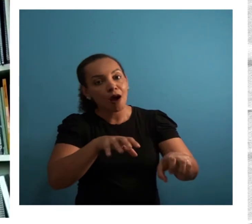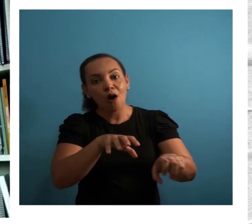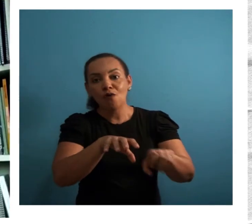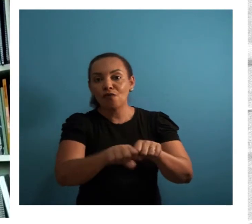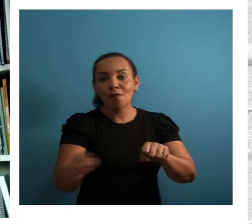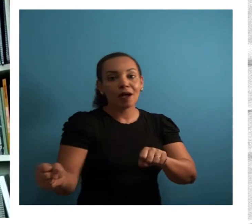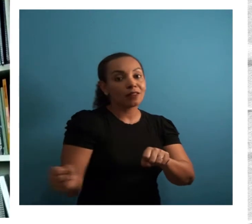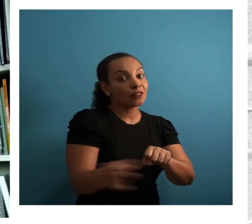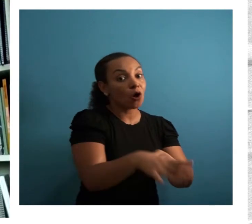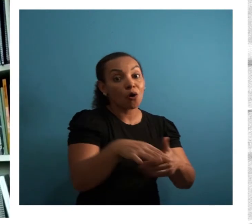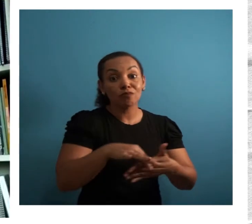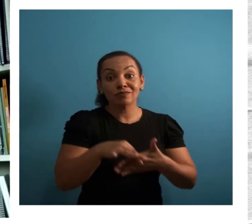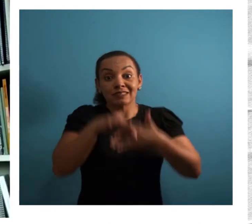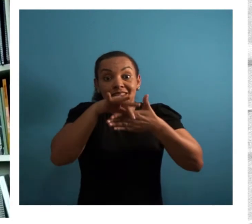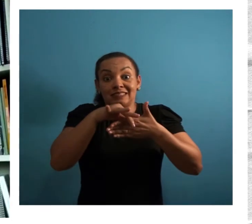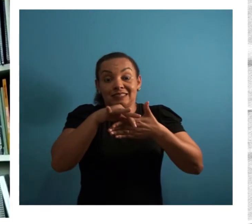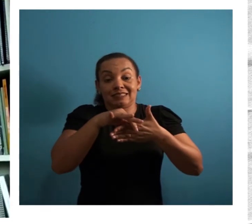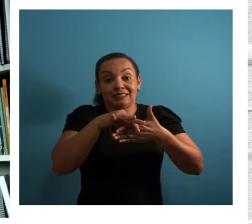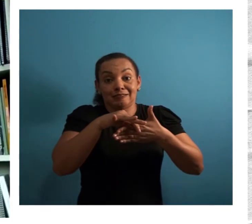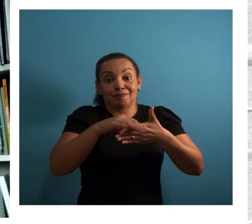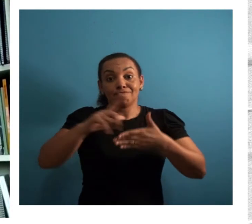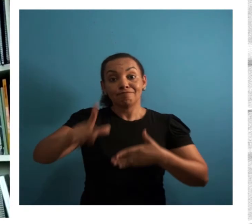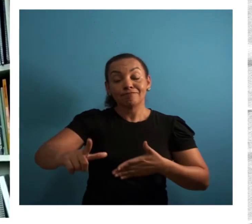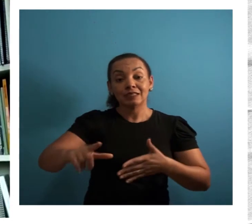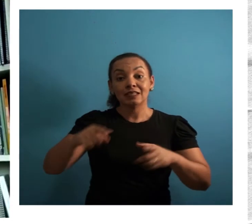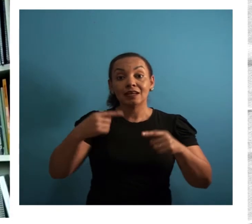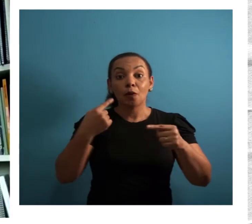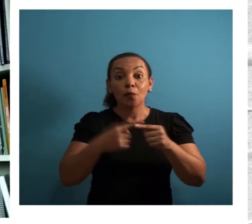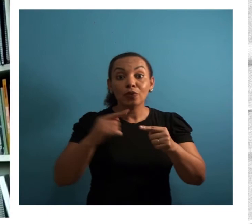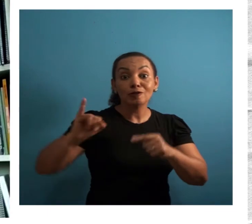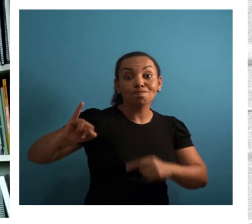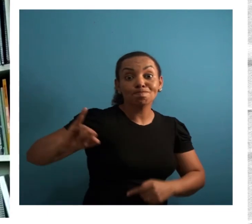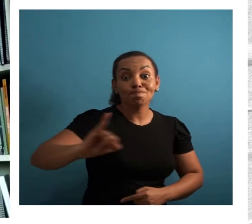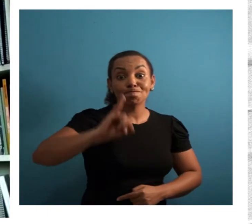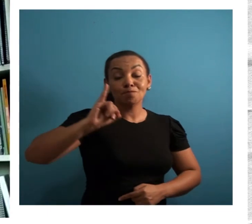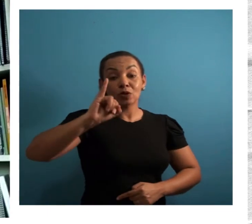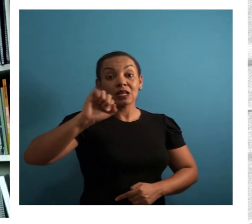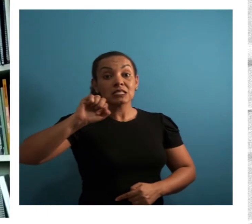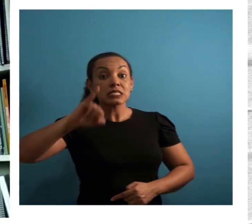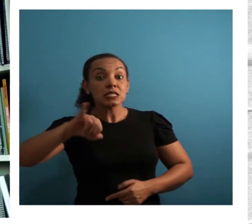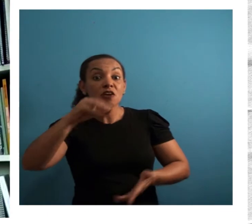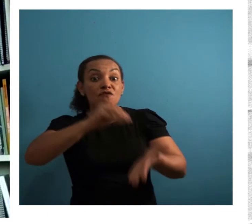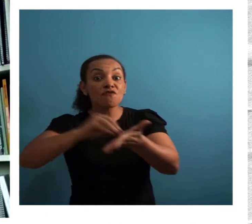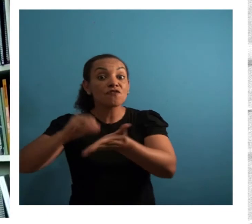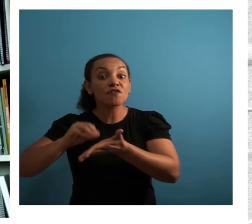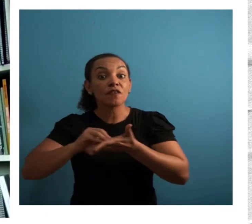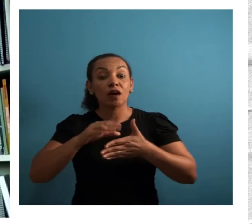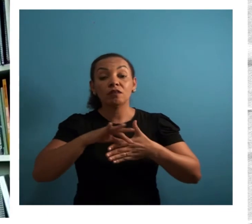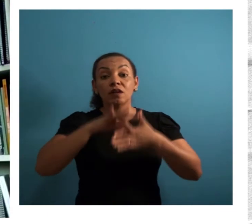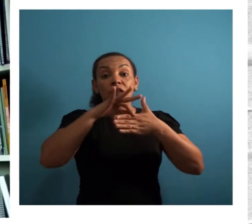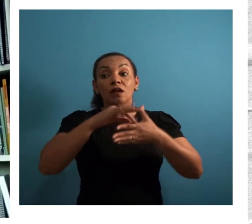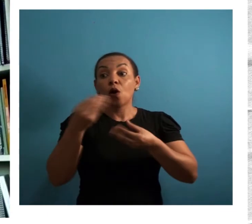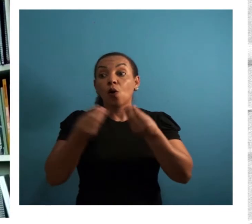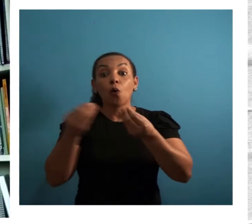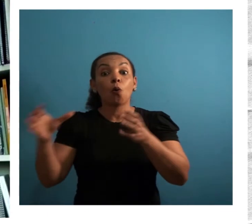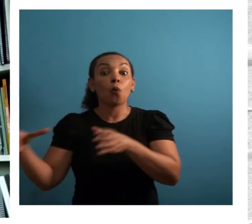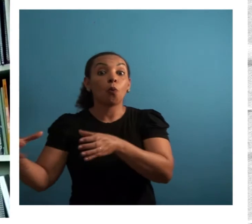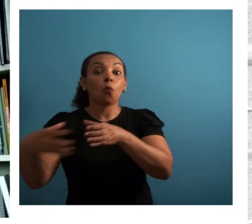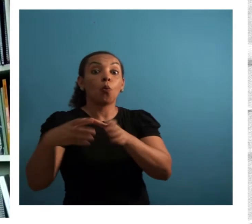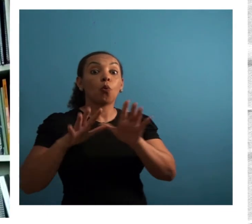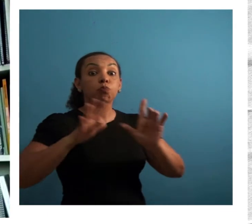lideranças são fundamentais não há como conduzir grandes contingentes de massas com poucos militantes